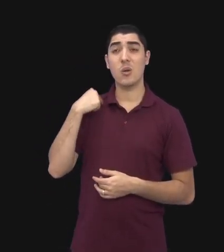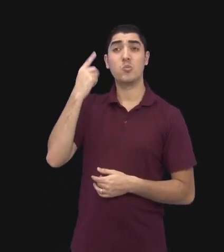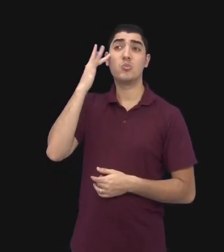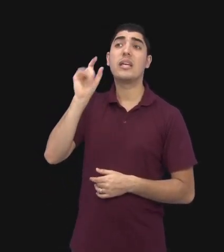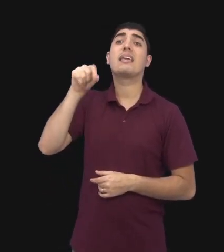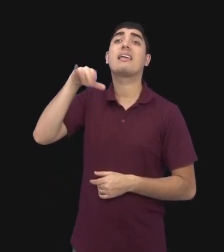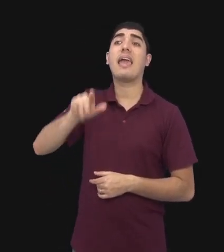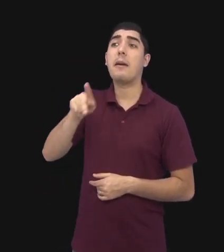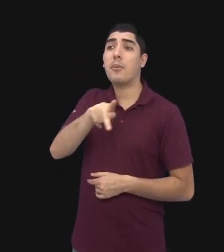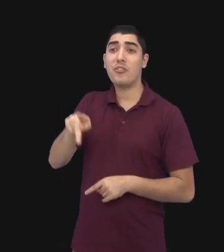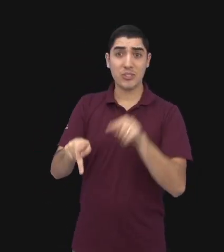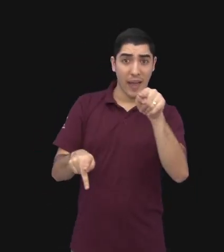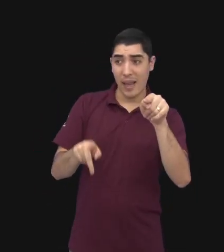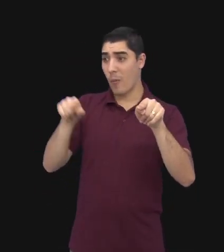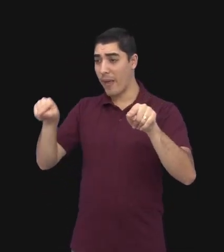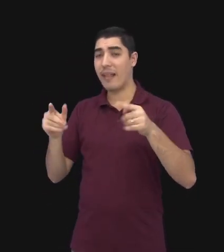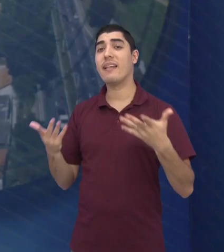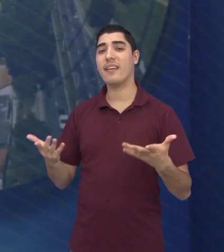é o Google.